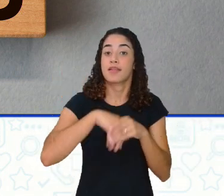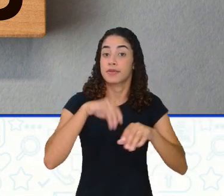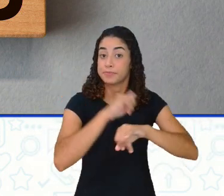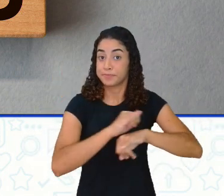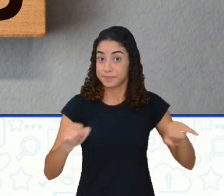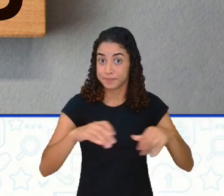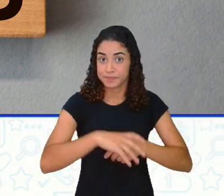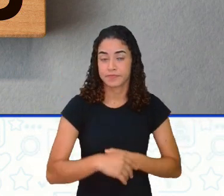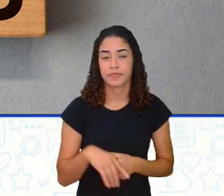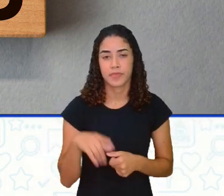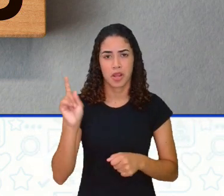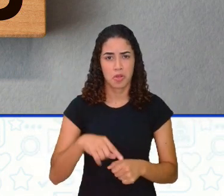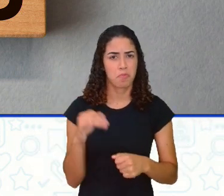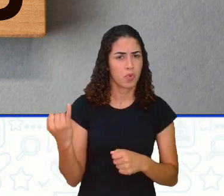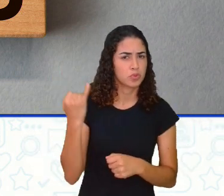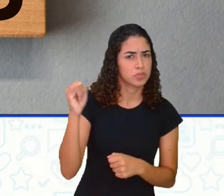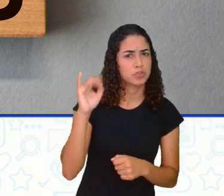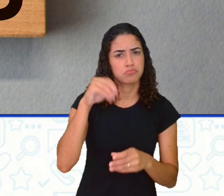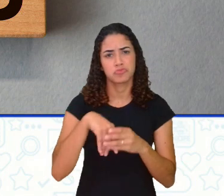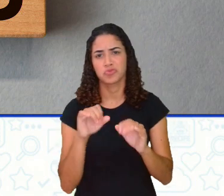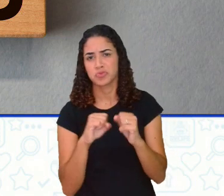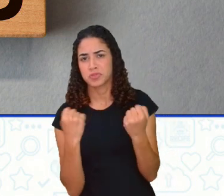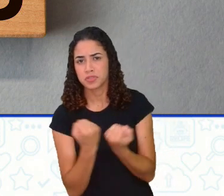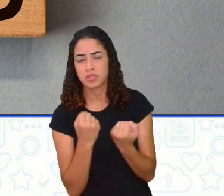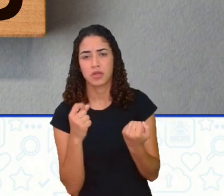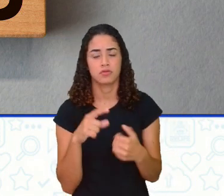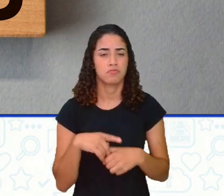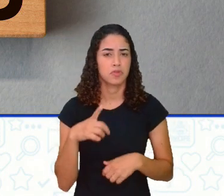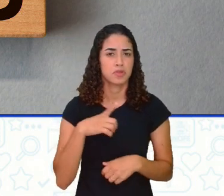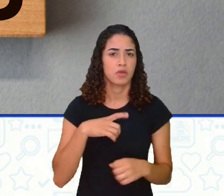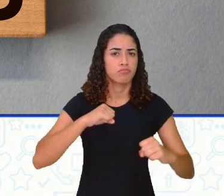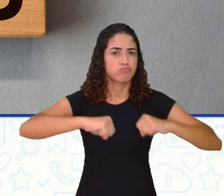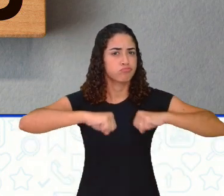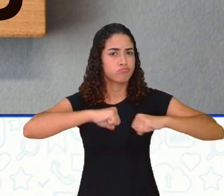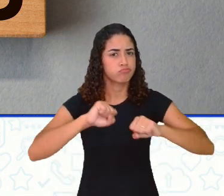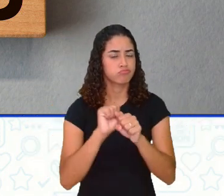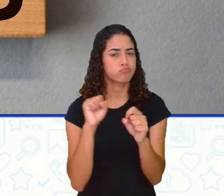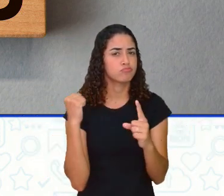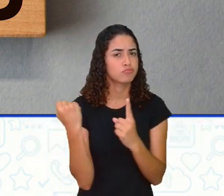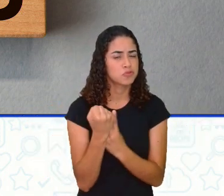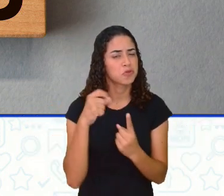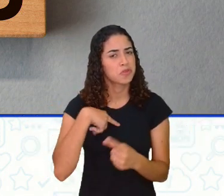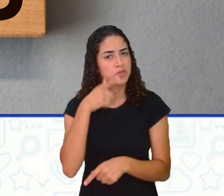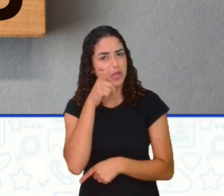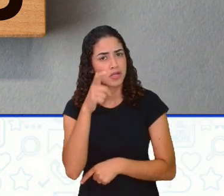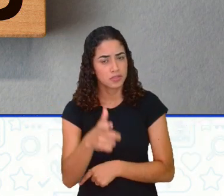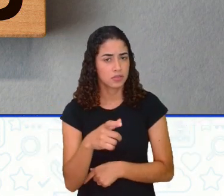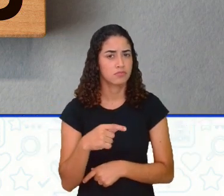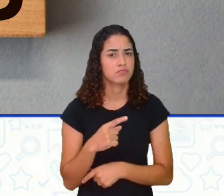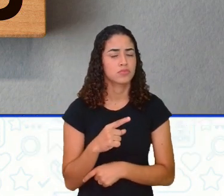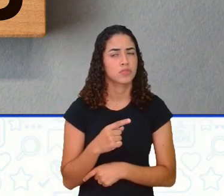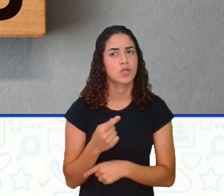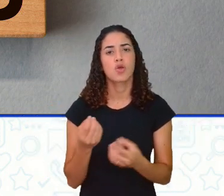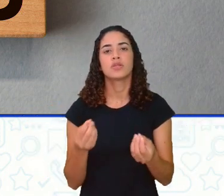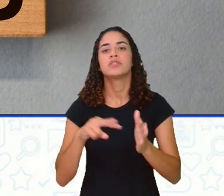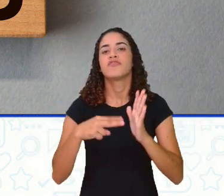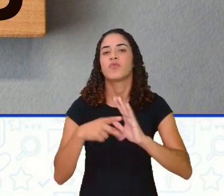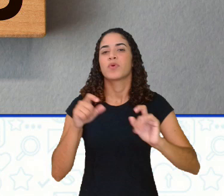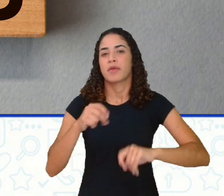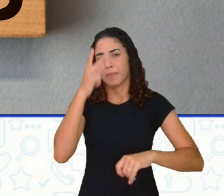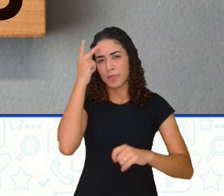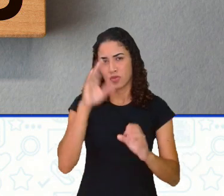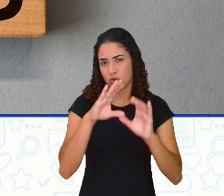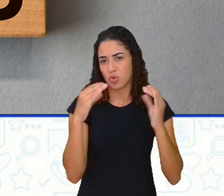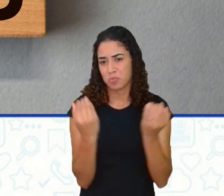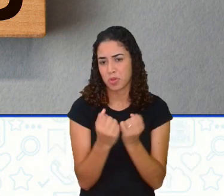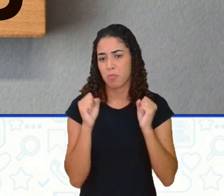notícia. Ele é relevante para a sociedade? Ele terá um debate social interessante? Eu vou fazer com que as pessoas dessa comunidade